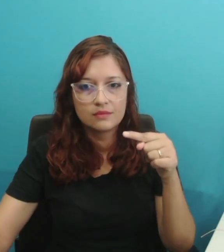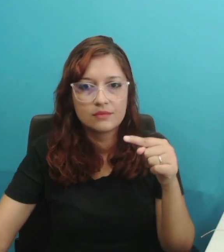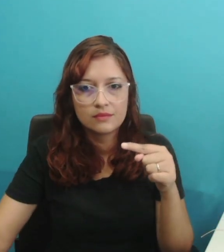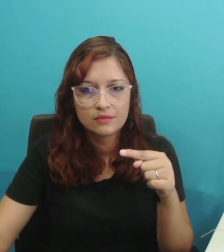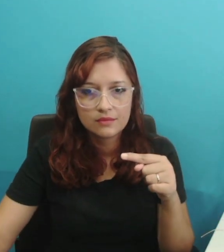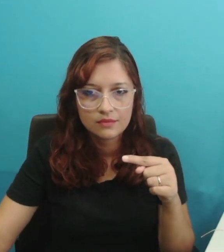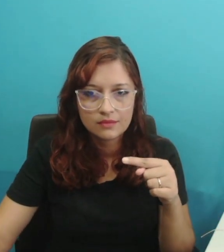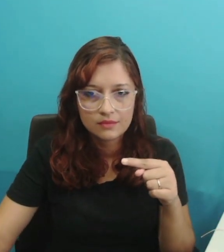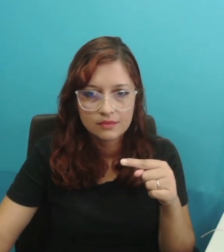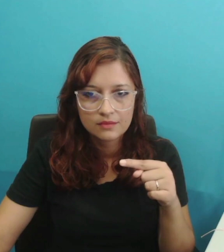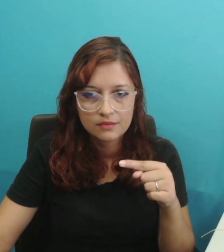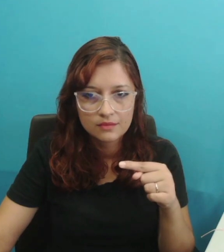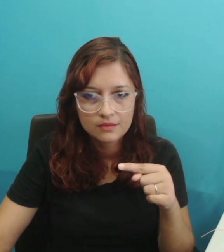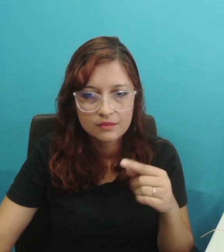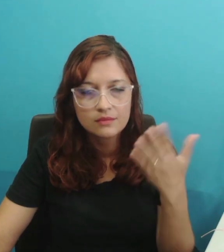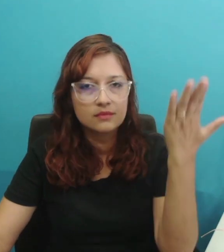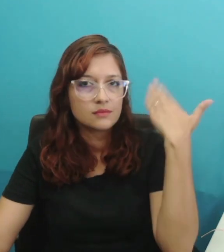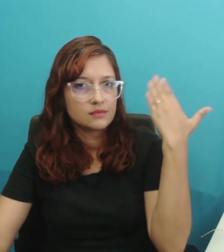Aí, ó.